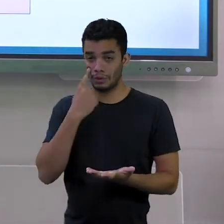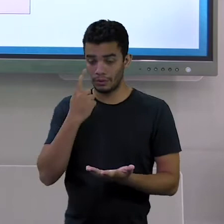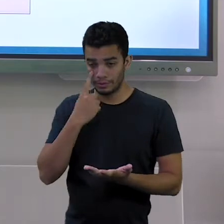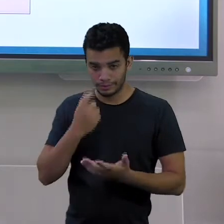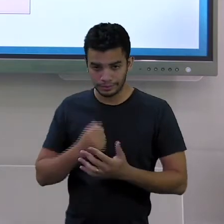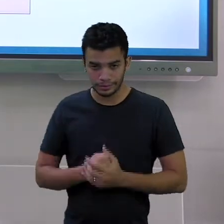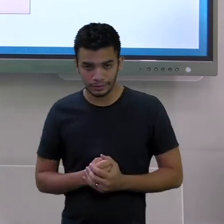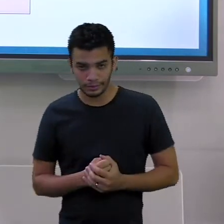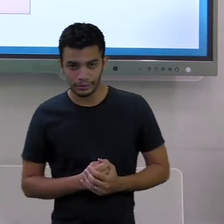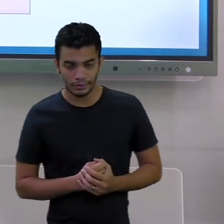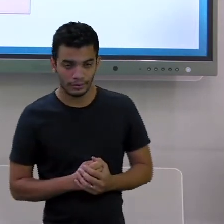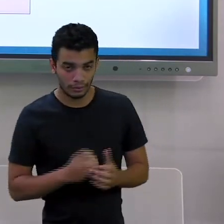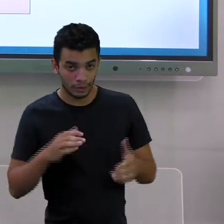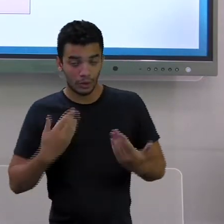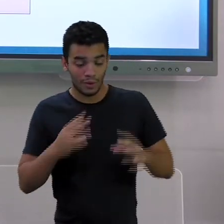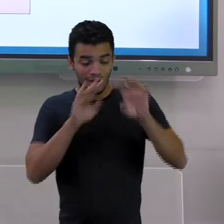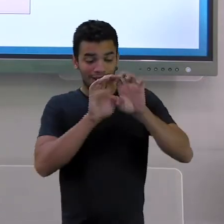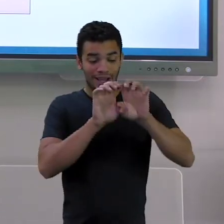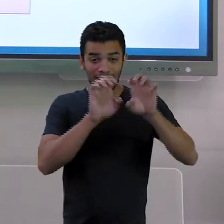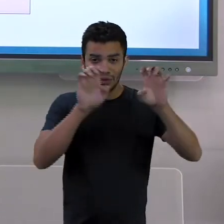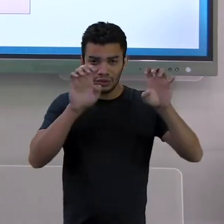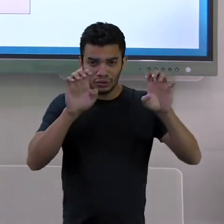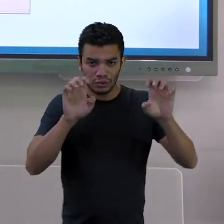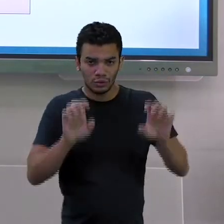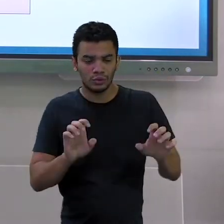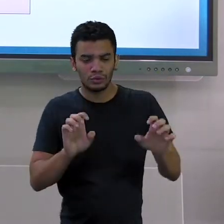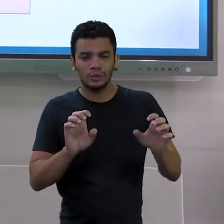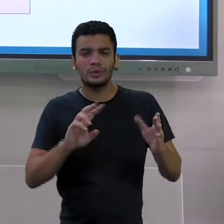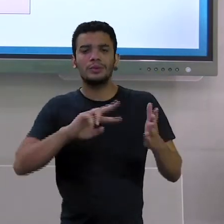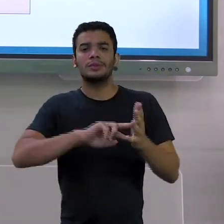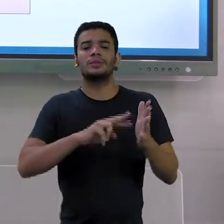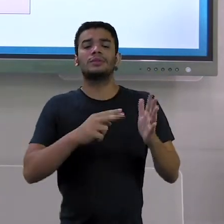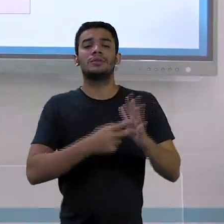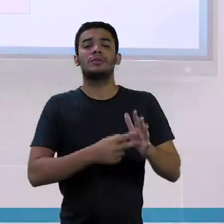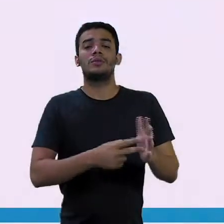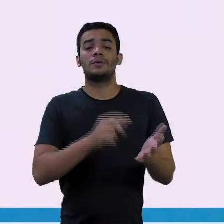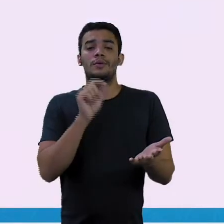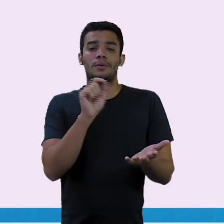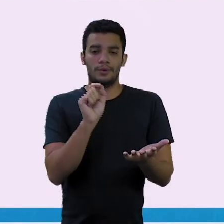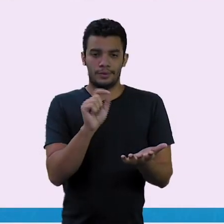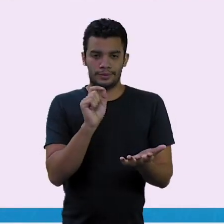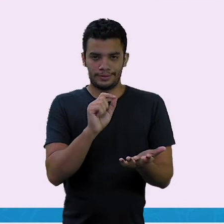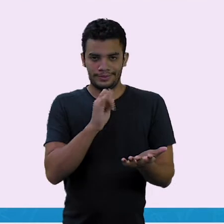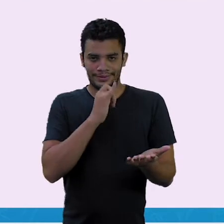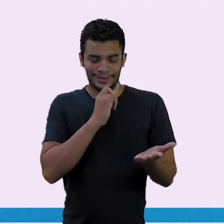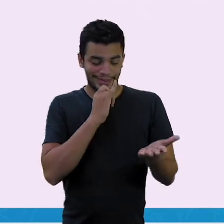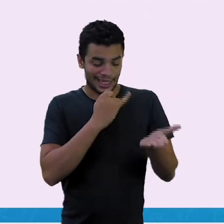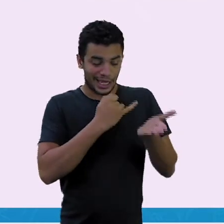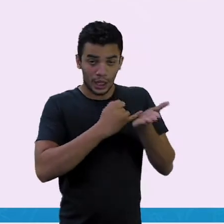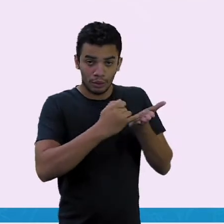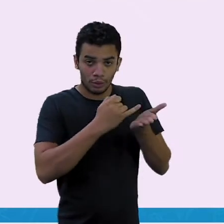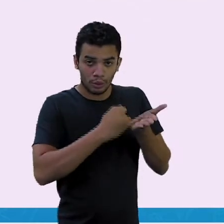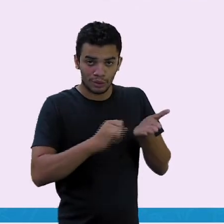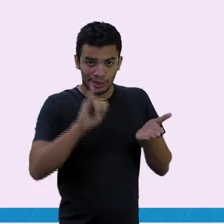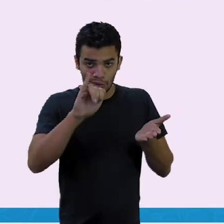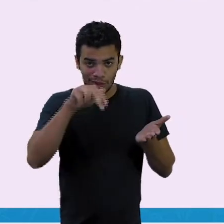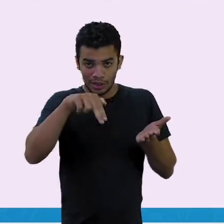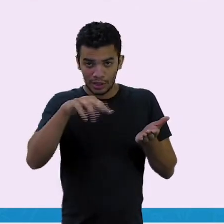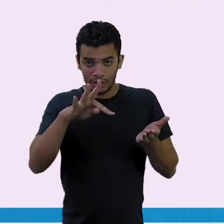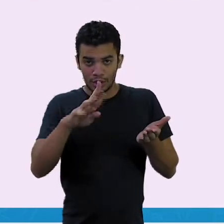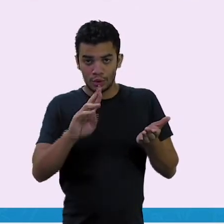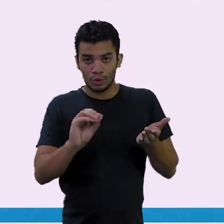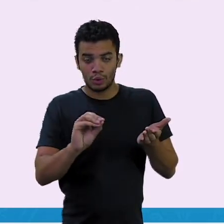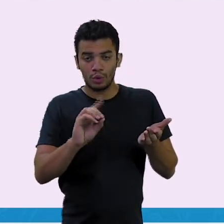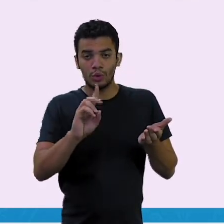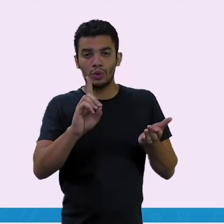A estrutura do texto nada mais é do que a introdução, desenvolvimento